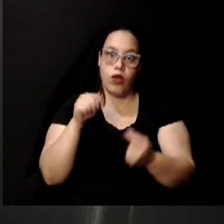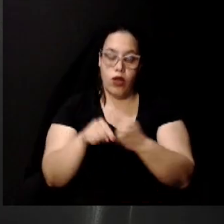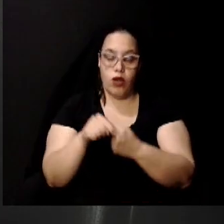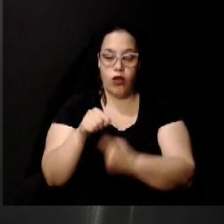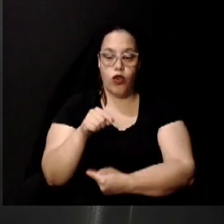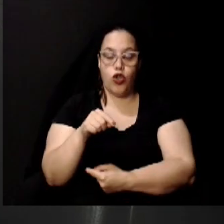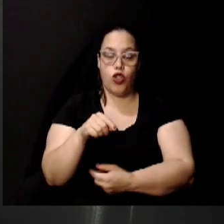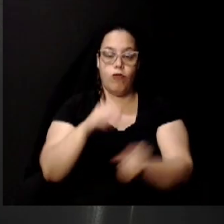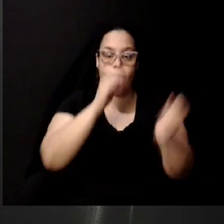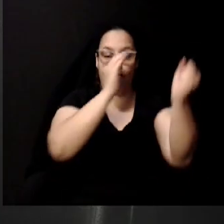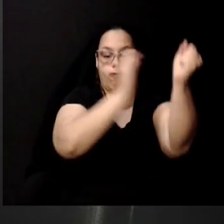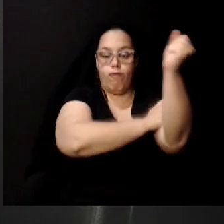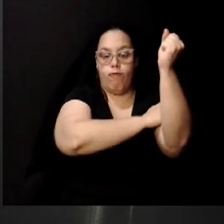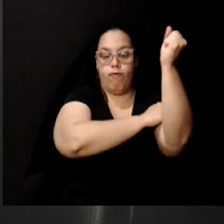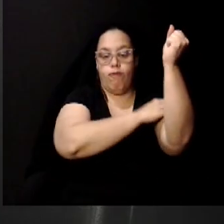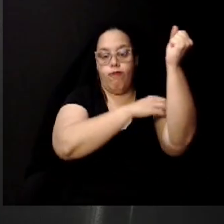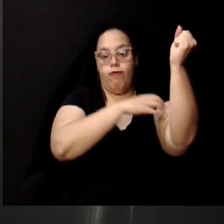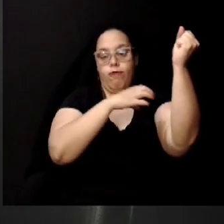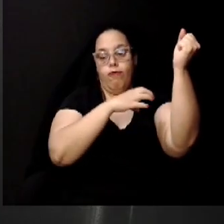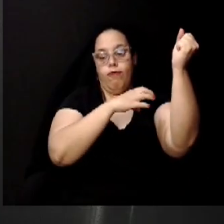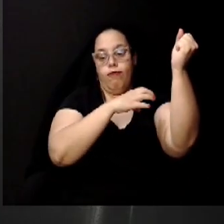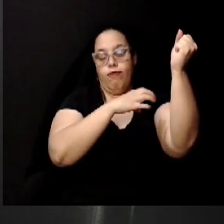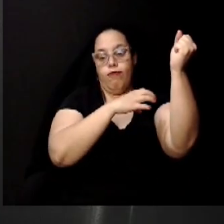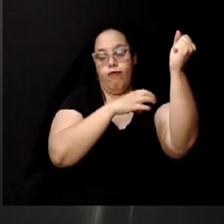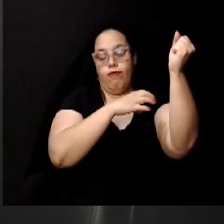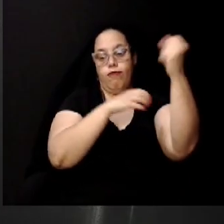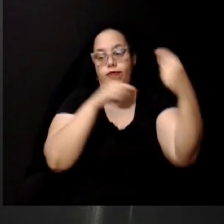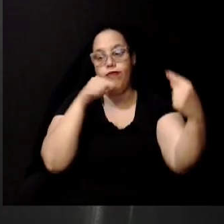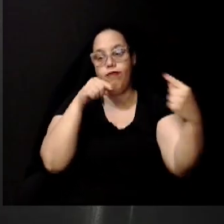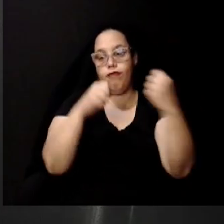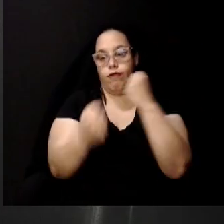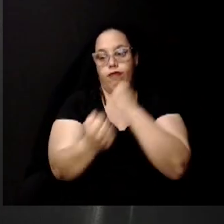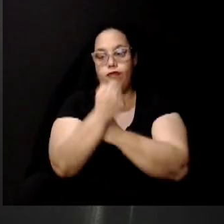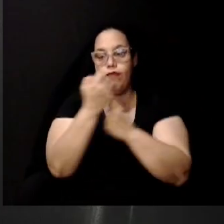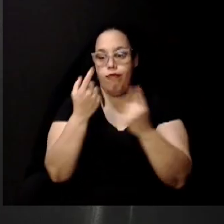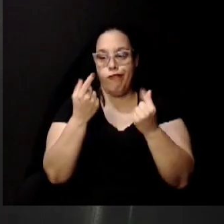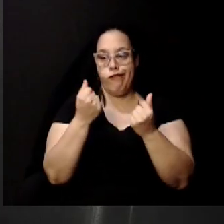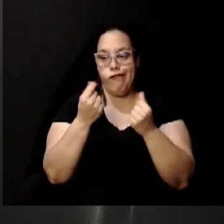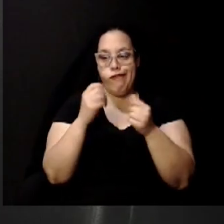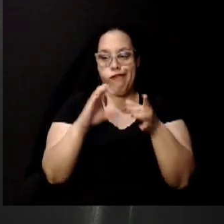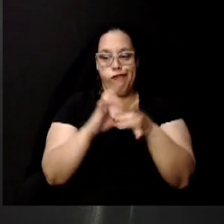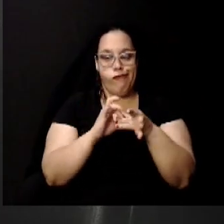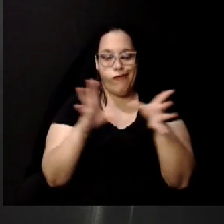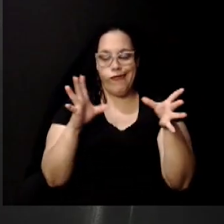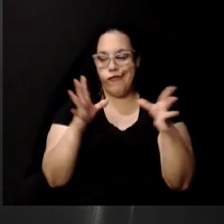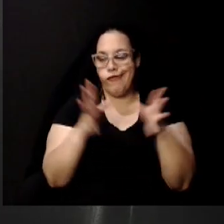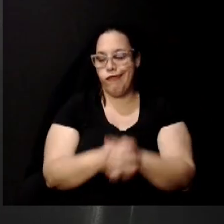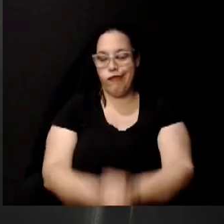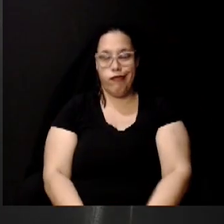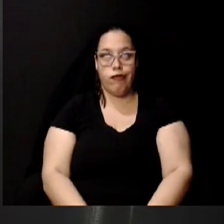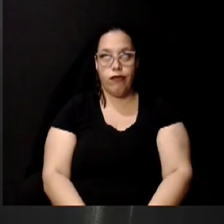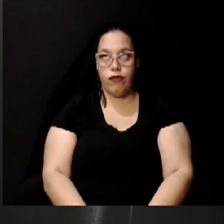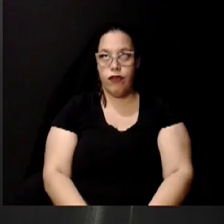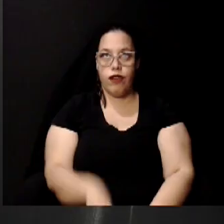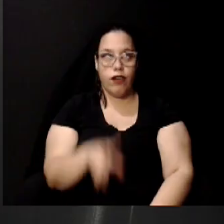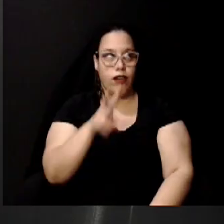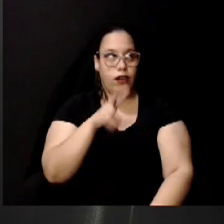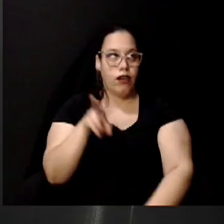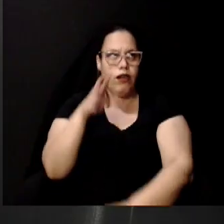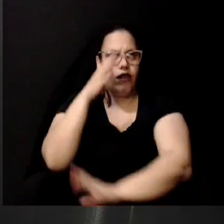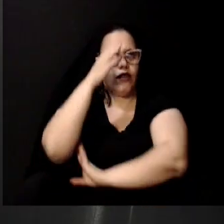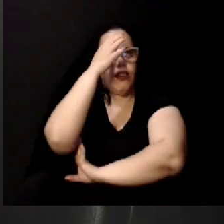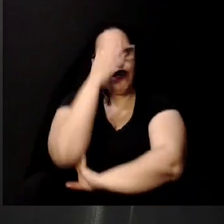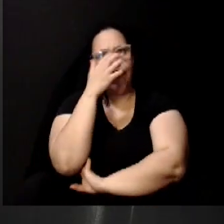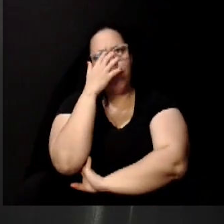e defensores do liberalismo econômico, né? Eu fico olhando essas coisas e eu falo assim, gente,